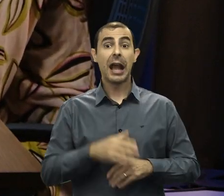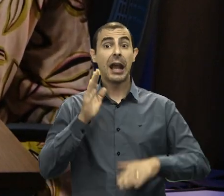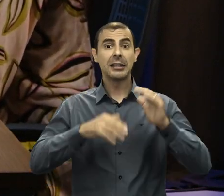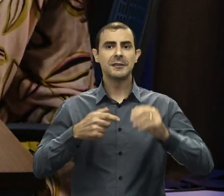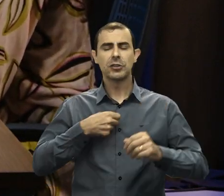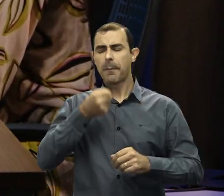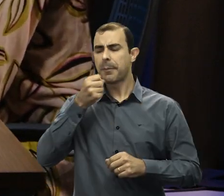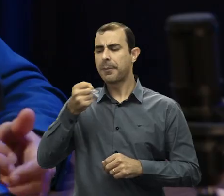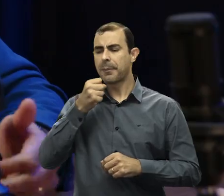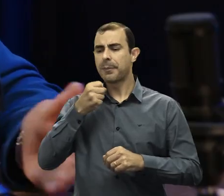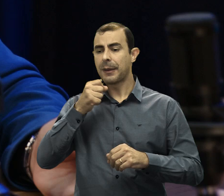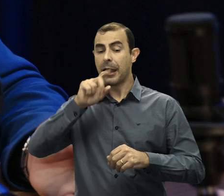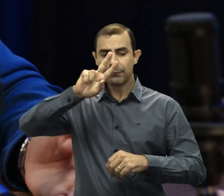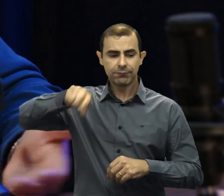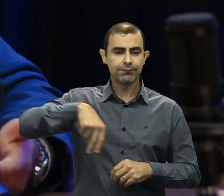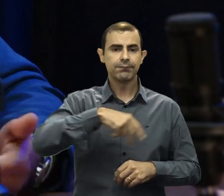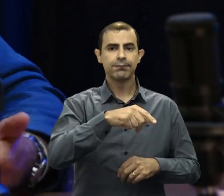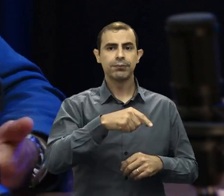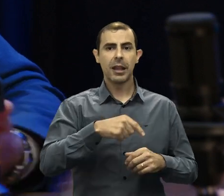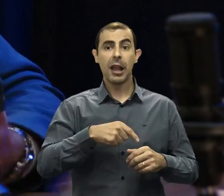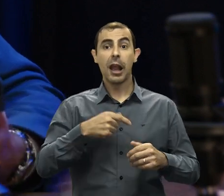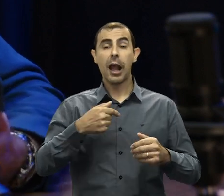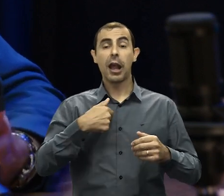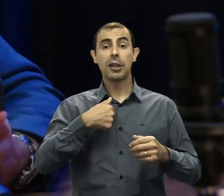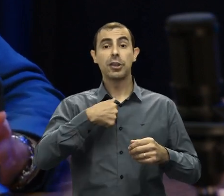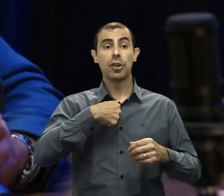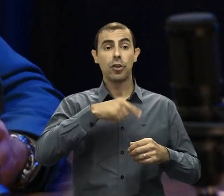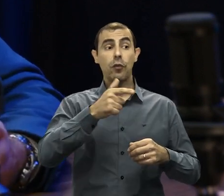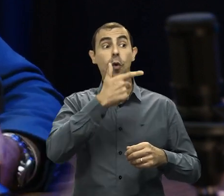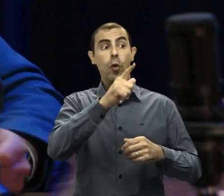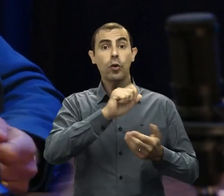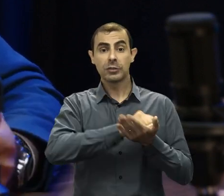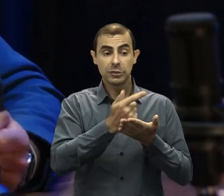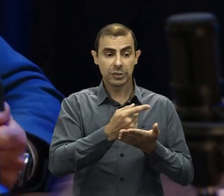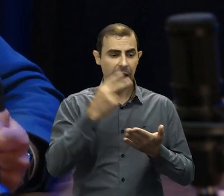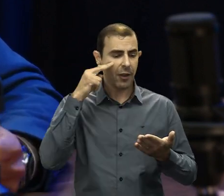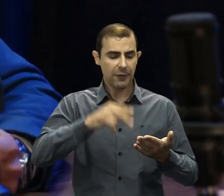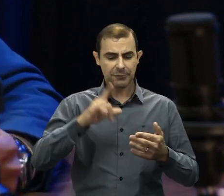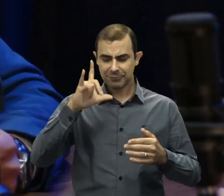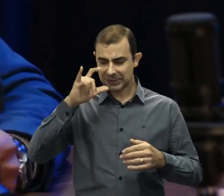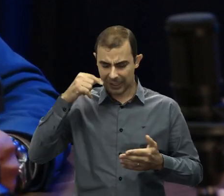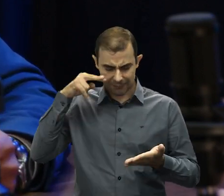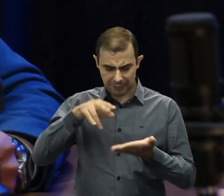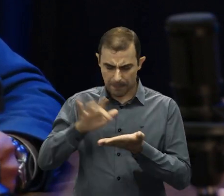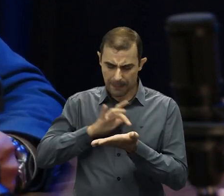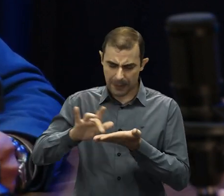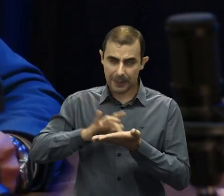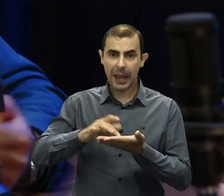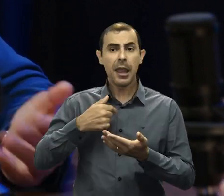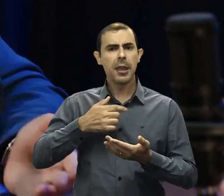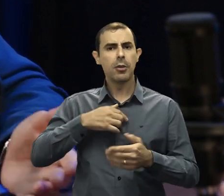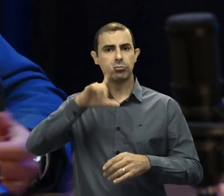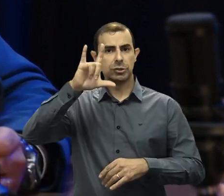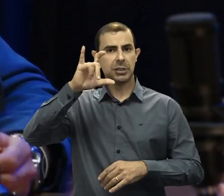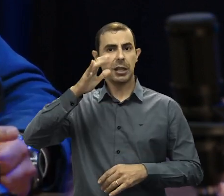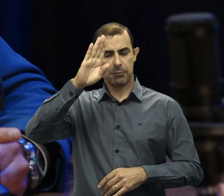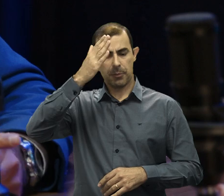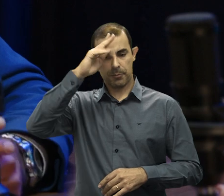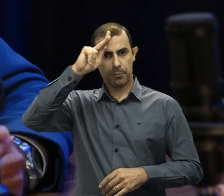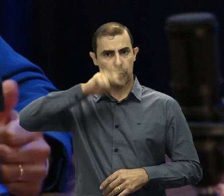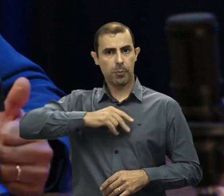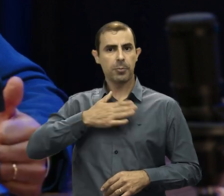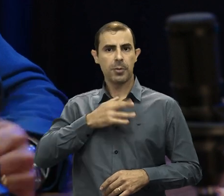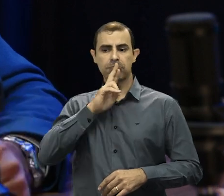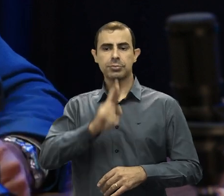exemplo, eu saio daqui da entrevista, eu vou para minha outra agenda, eu já entro ali no Instagram, no telefone, já dou uma olhadinha. Então, eu mesmo que respondo o